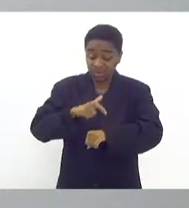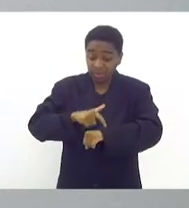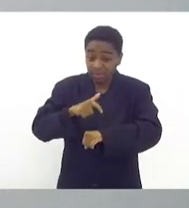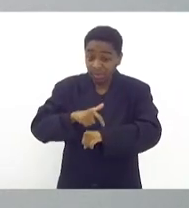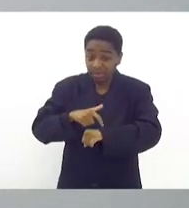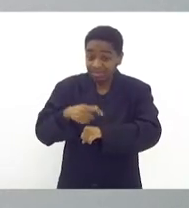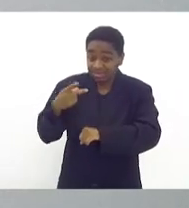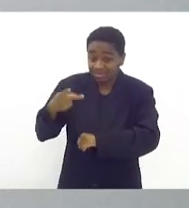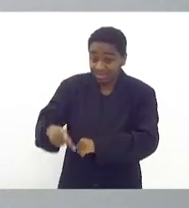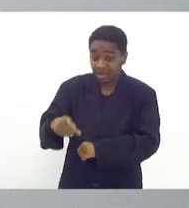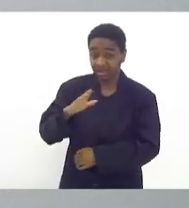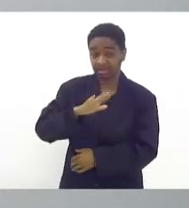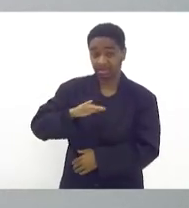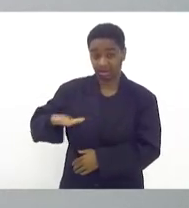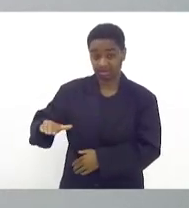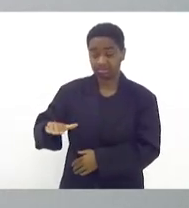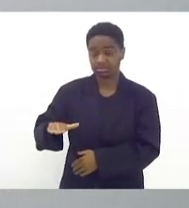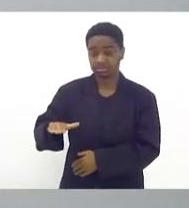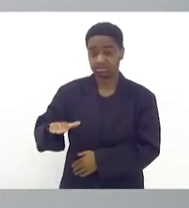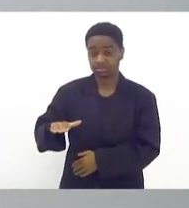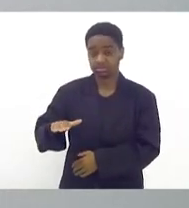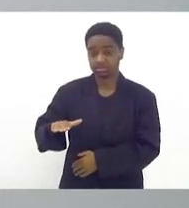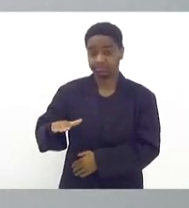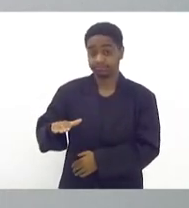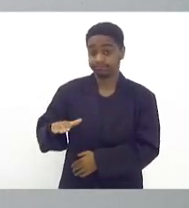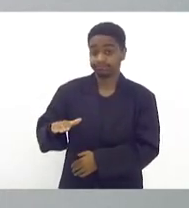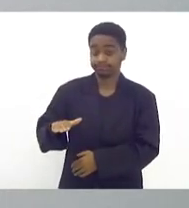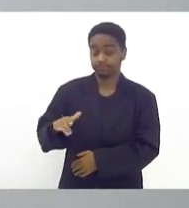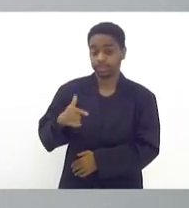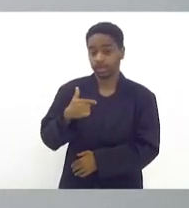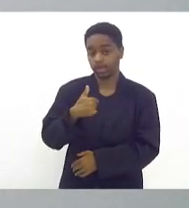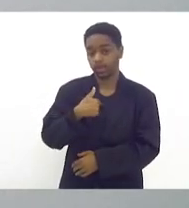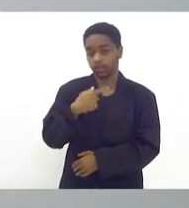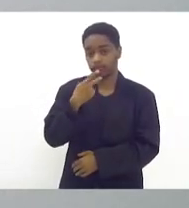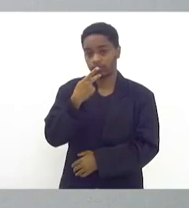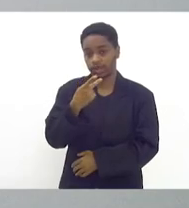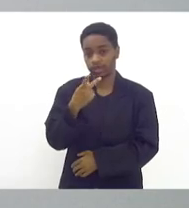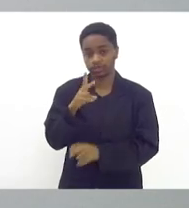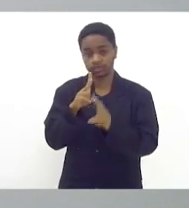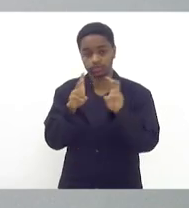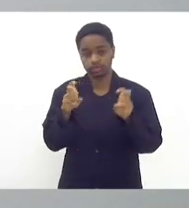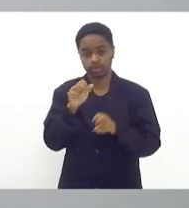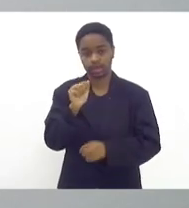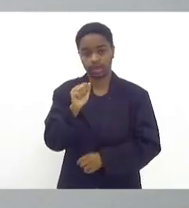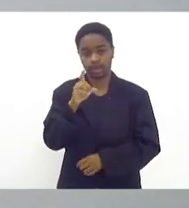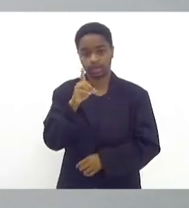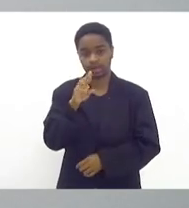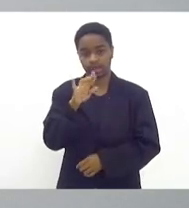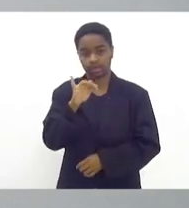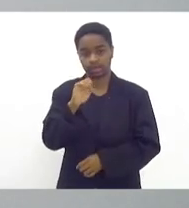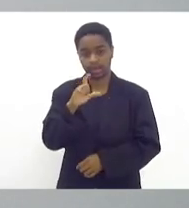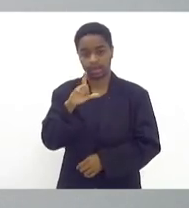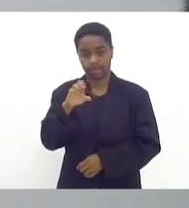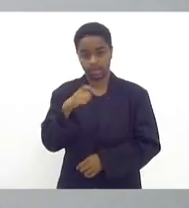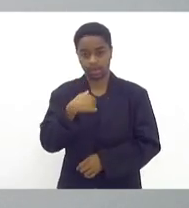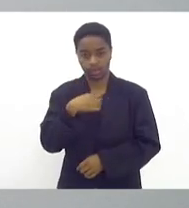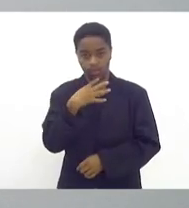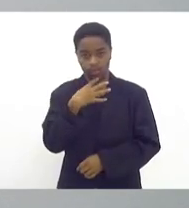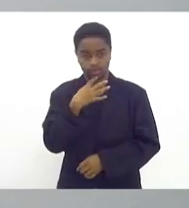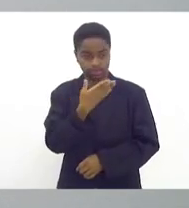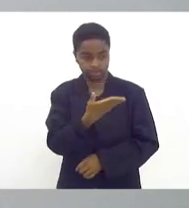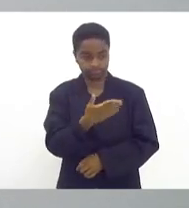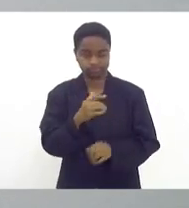daquela criança né eu eu vou citar aqui a d Adri que eu tive o prazer de conhecer mil